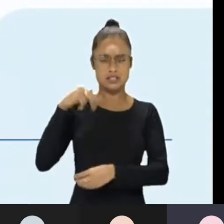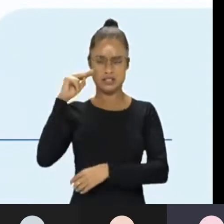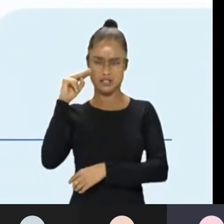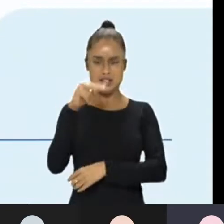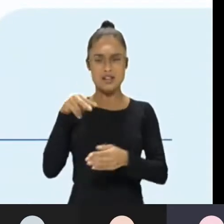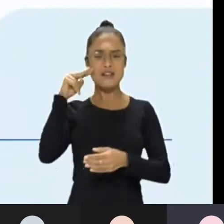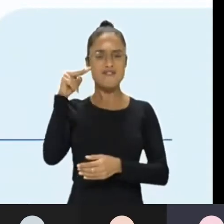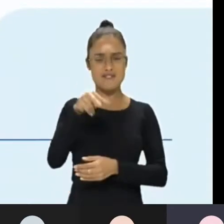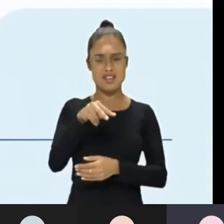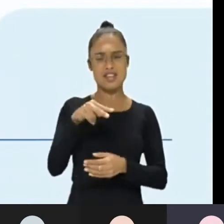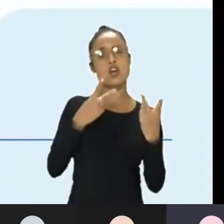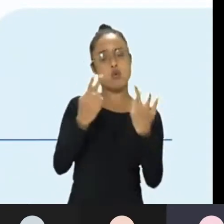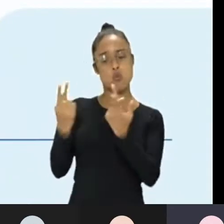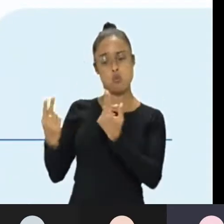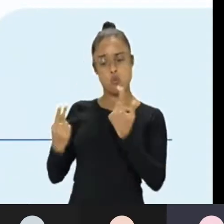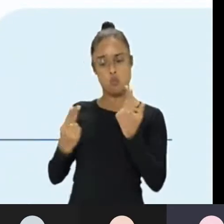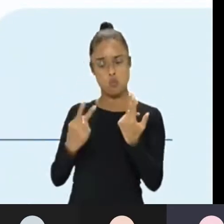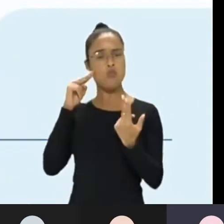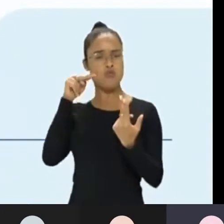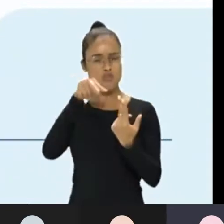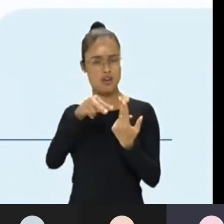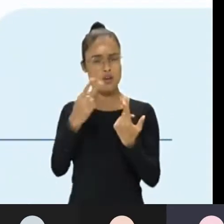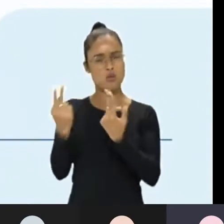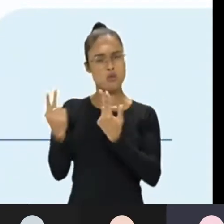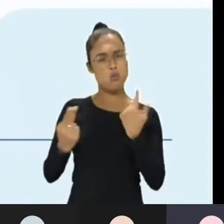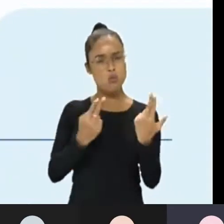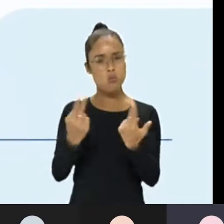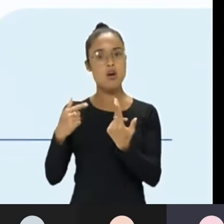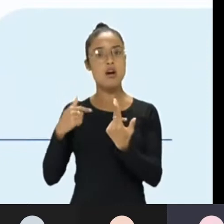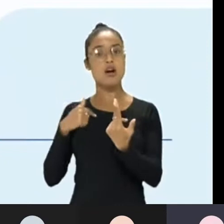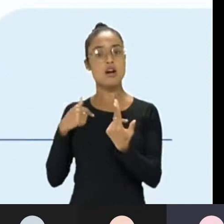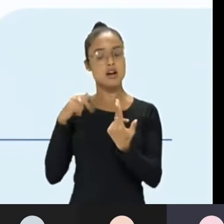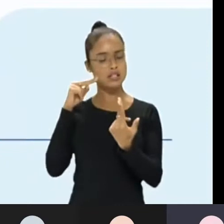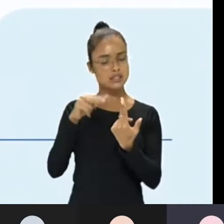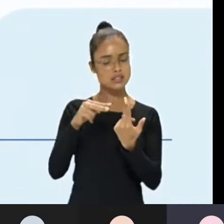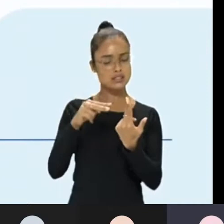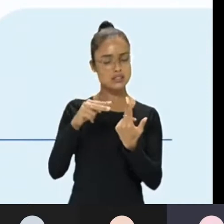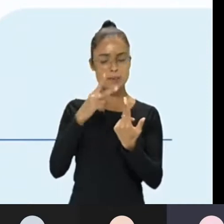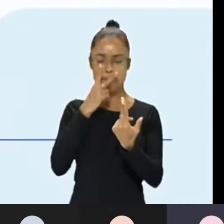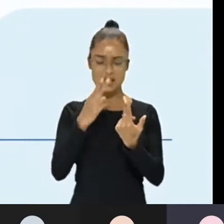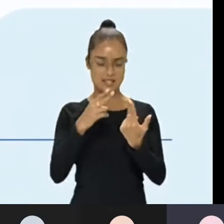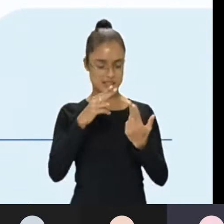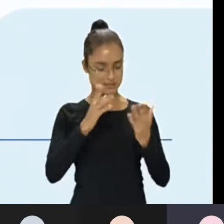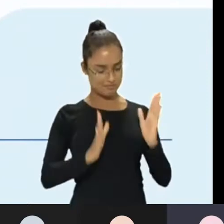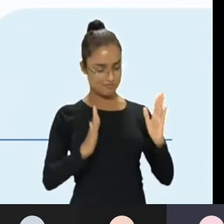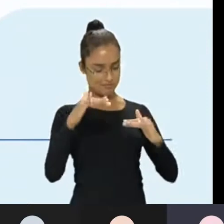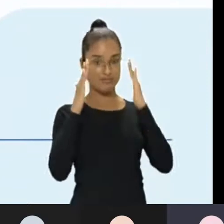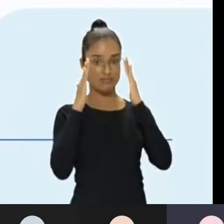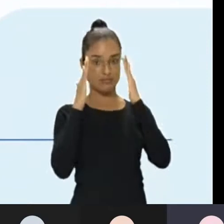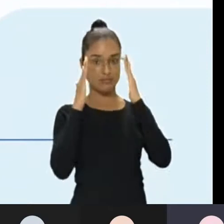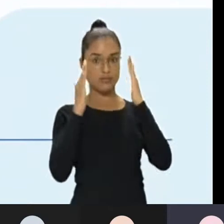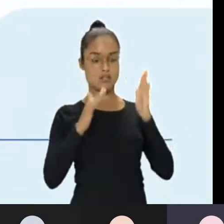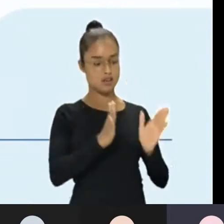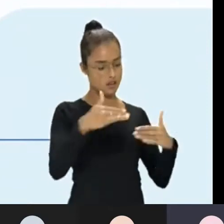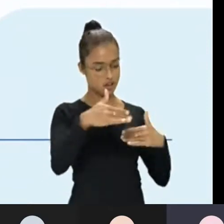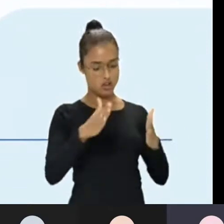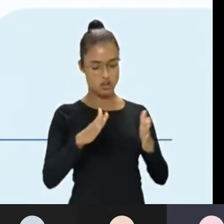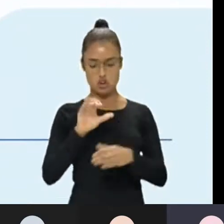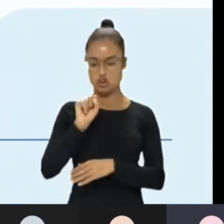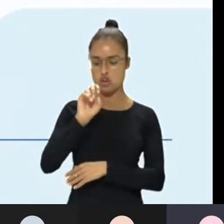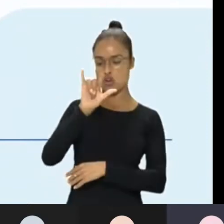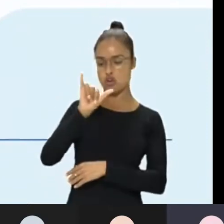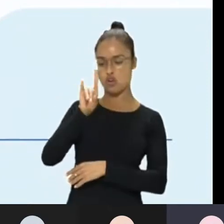apesar de ser semelhante a vista superior e a vista lateral esquerda, tem uma diferenciação no tipo de sólido devido aqui a esse detalhe na vista